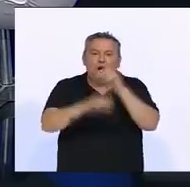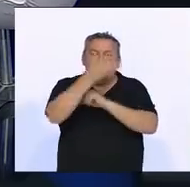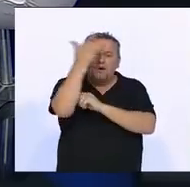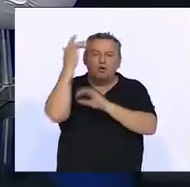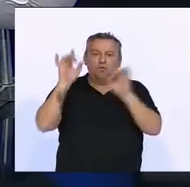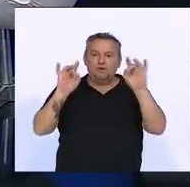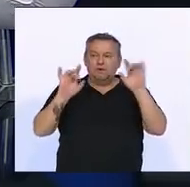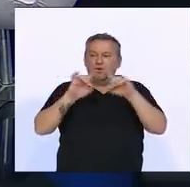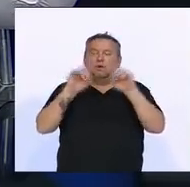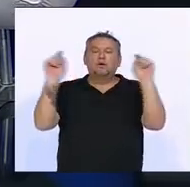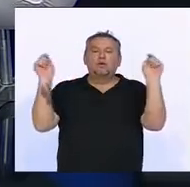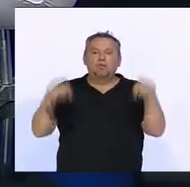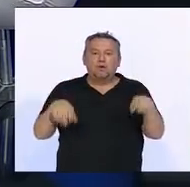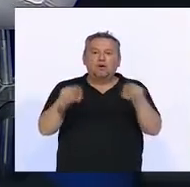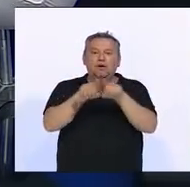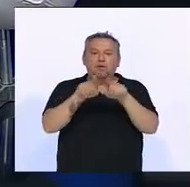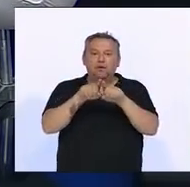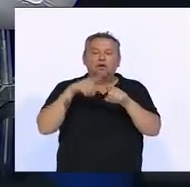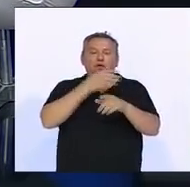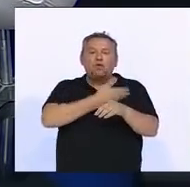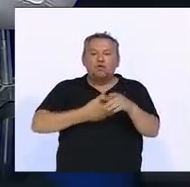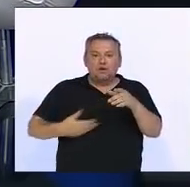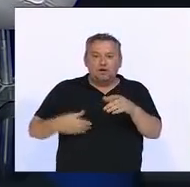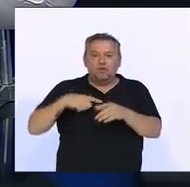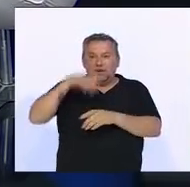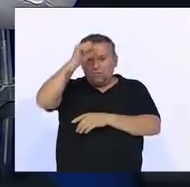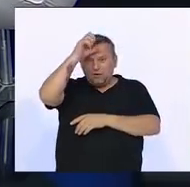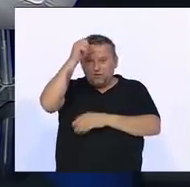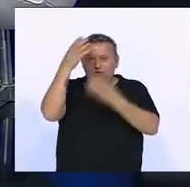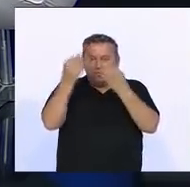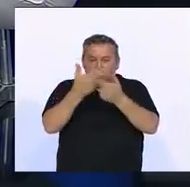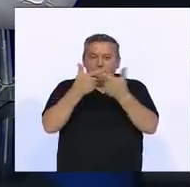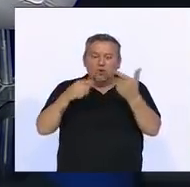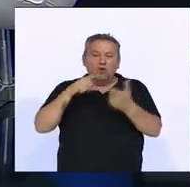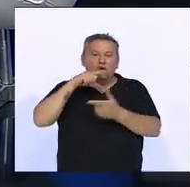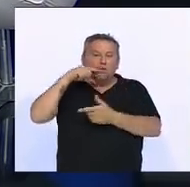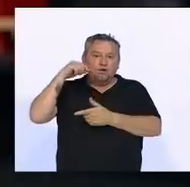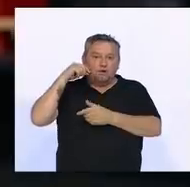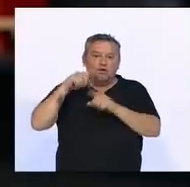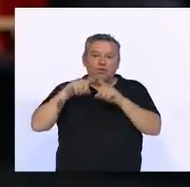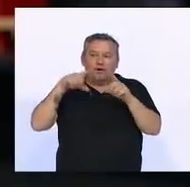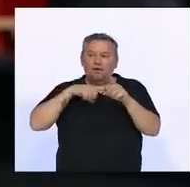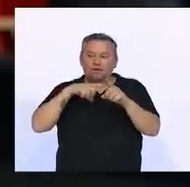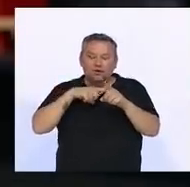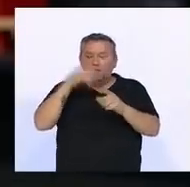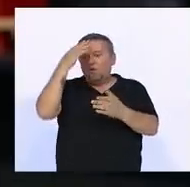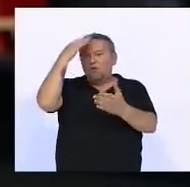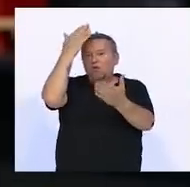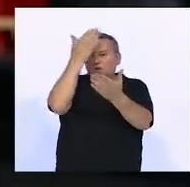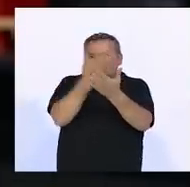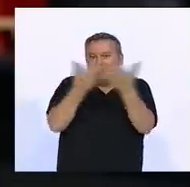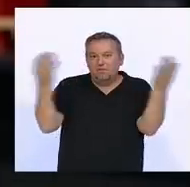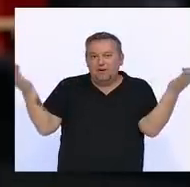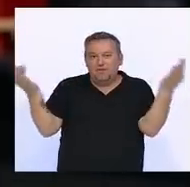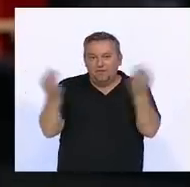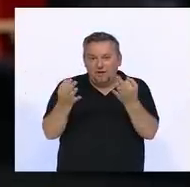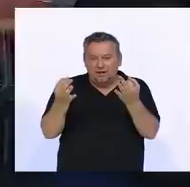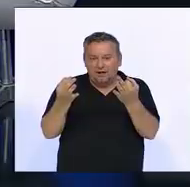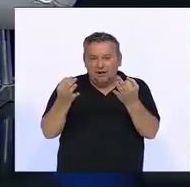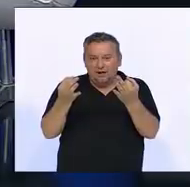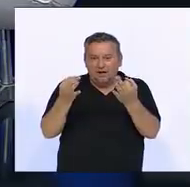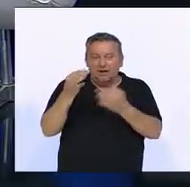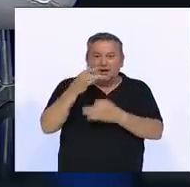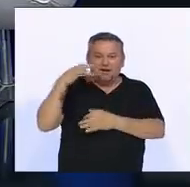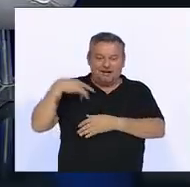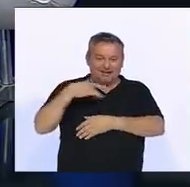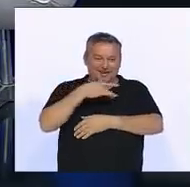especiais para que a gente possa governar. E eu tenho aprendido demais com Ciro Gomes, mas eu tenho confiança absoluta, pessoal, naquela